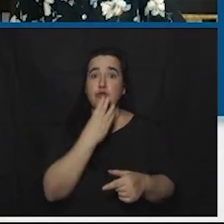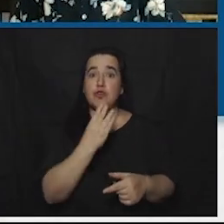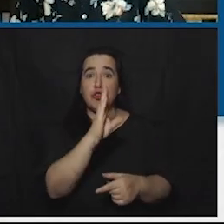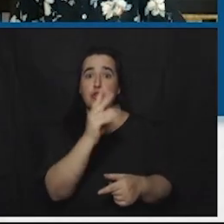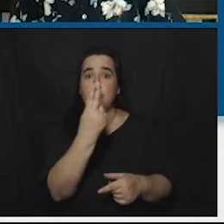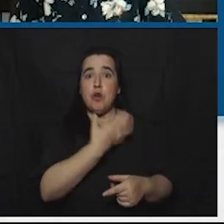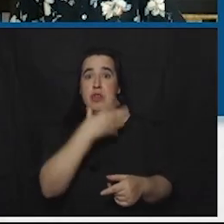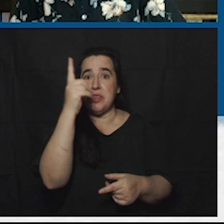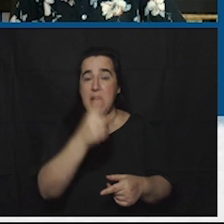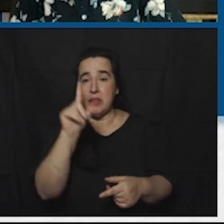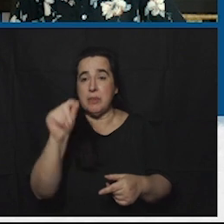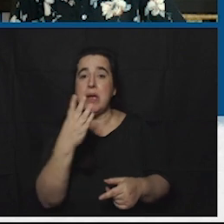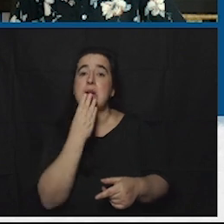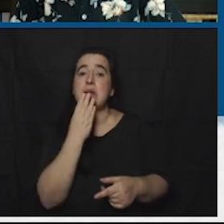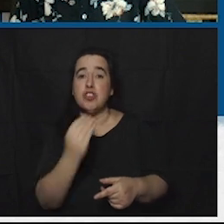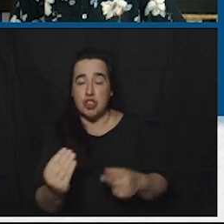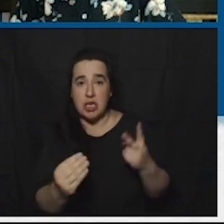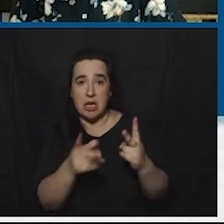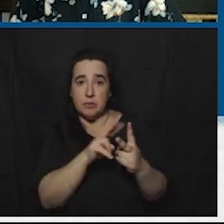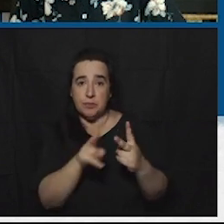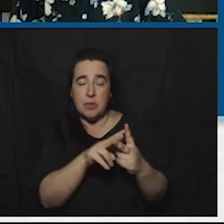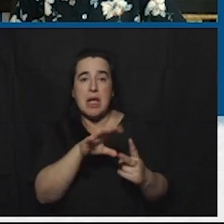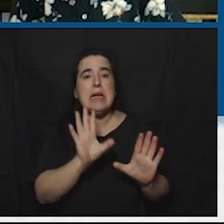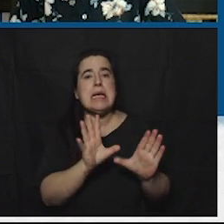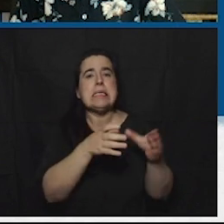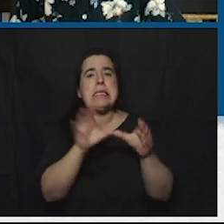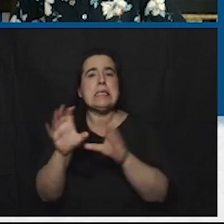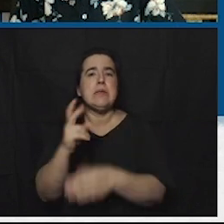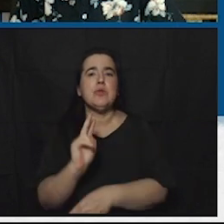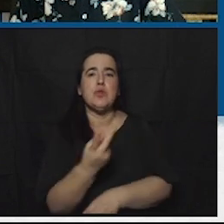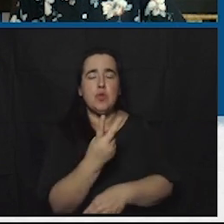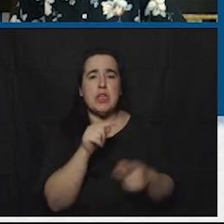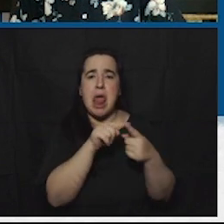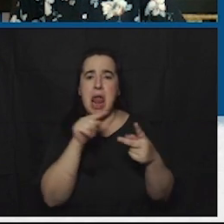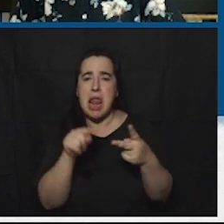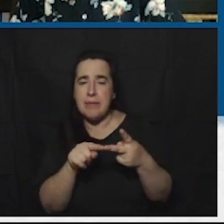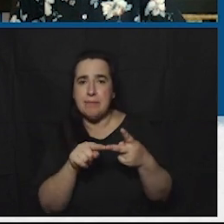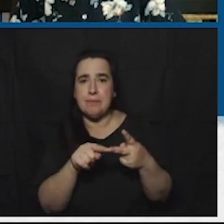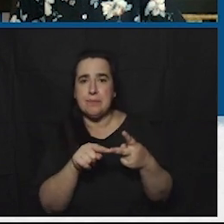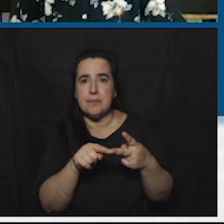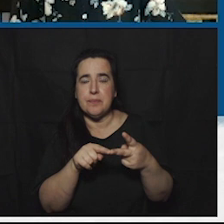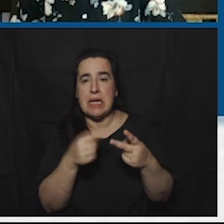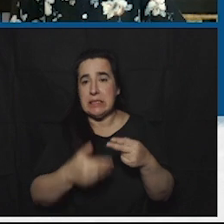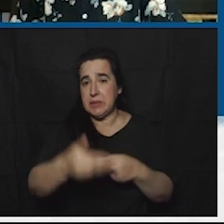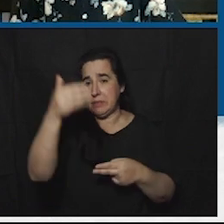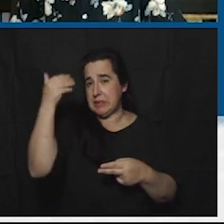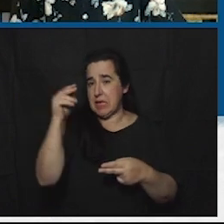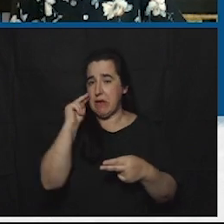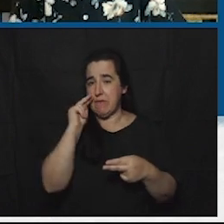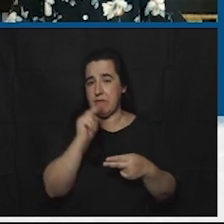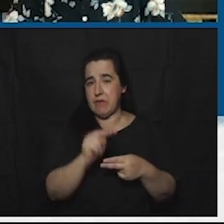Israel, mas percebemos um pouco quais são estas duas tribos também que estão aqui referidas. Nós vimos na semana passada